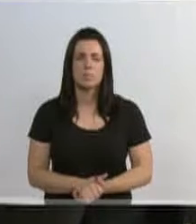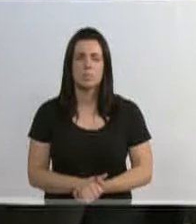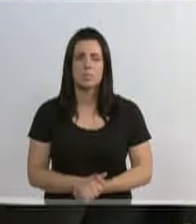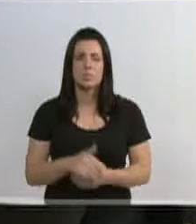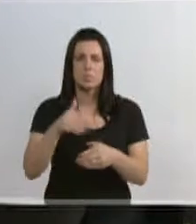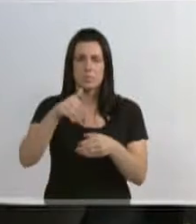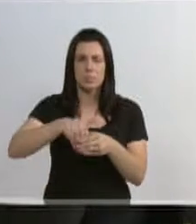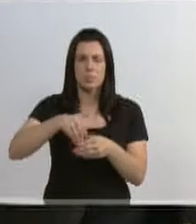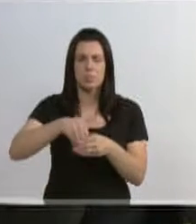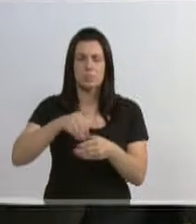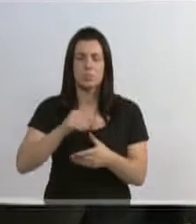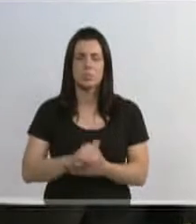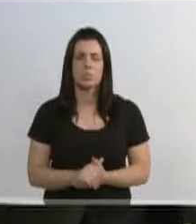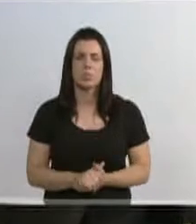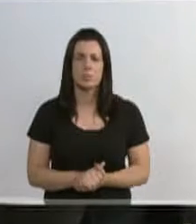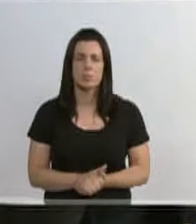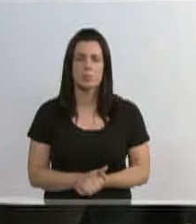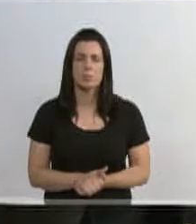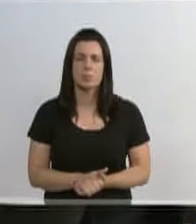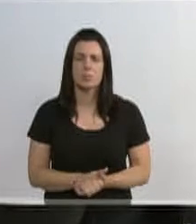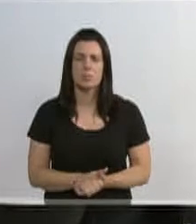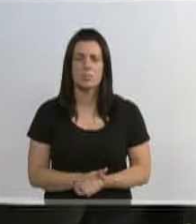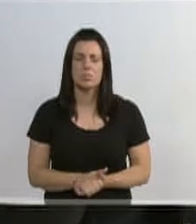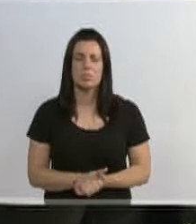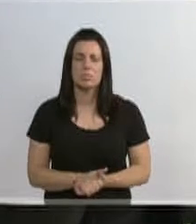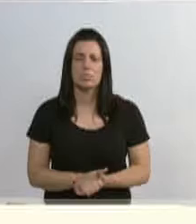Em votação.